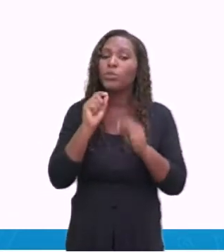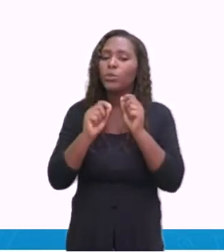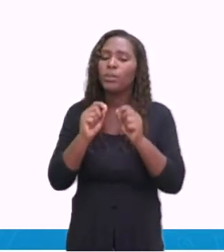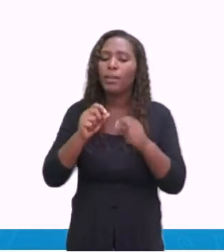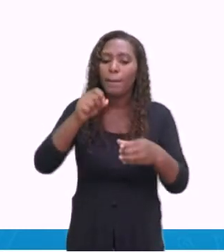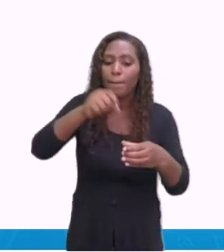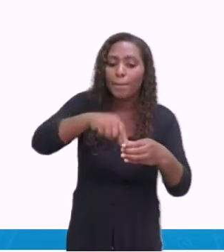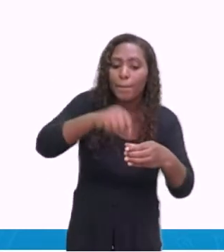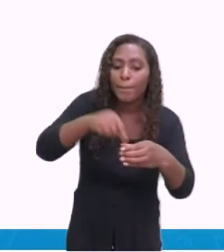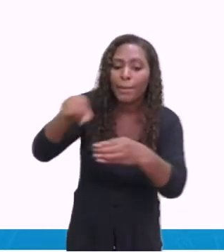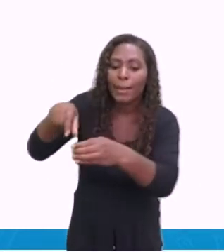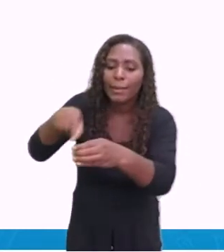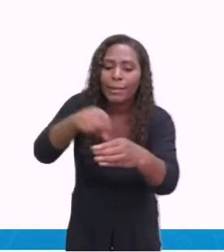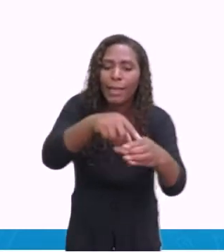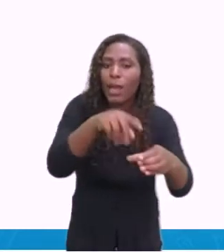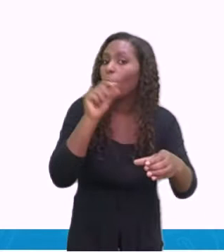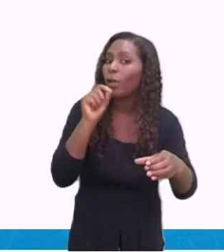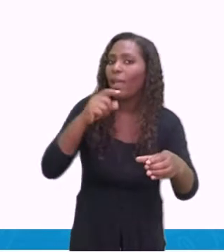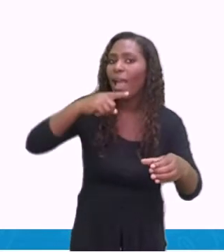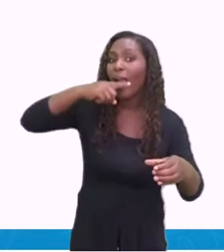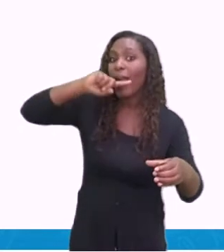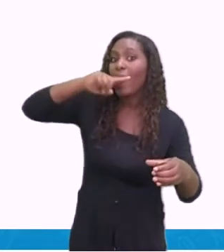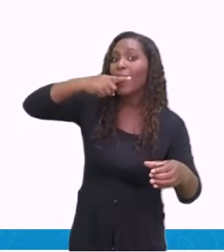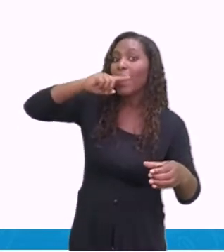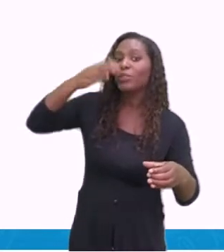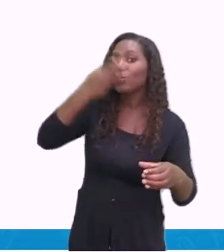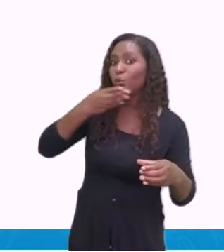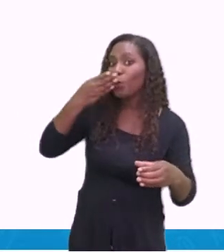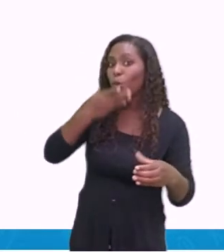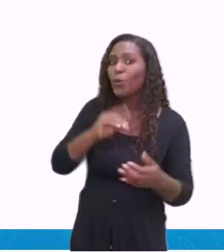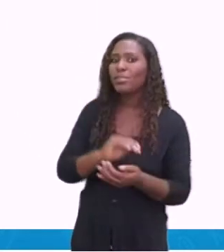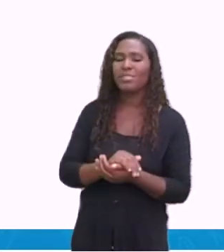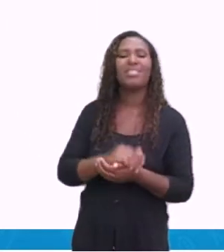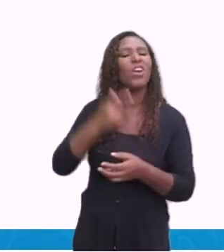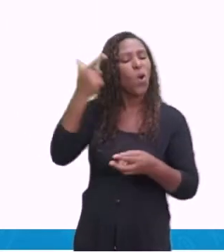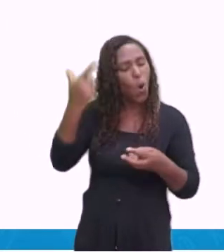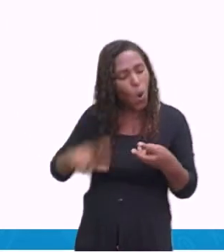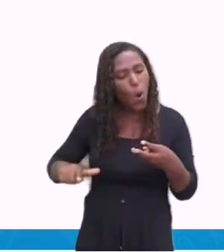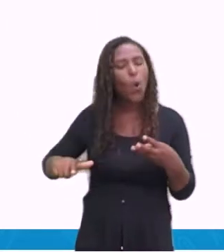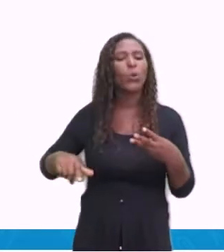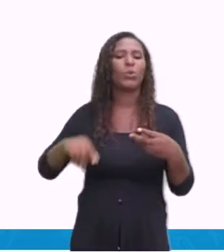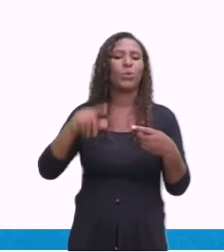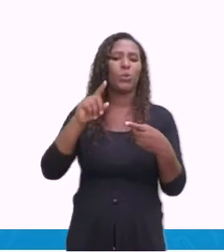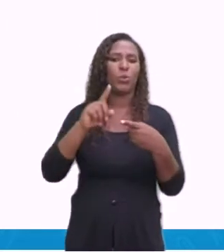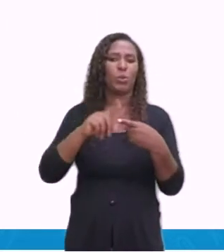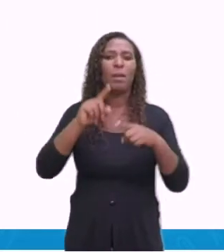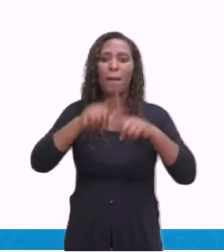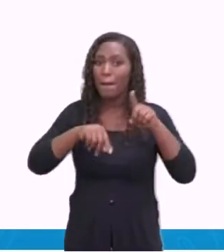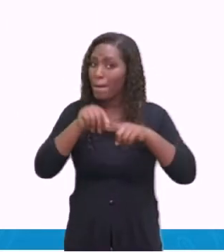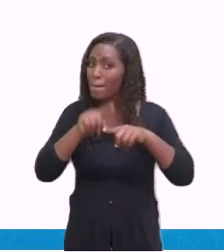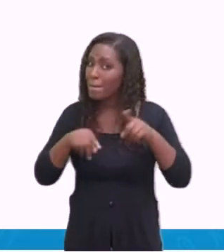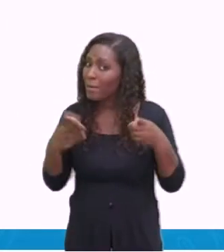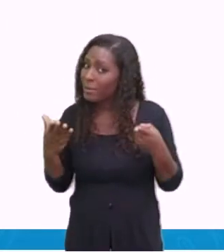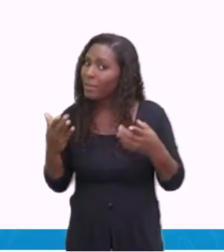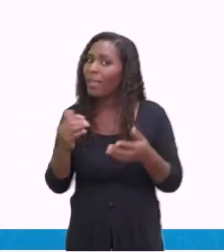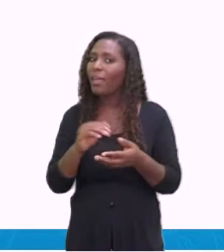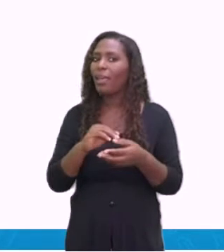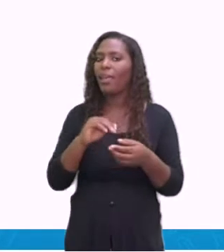matéria-prima, outra matéria a ser explorada. Em 1532, Martim Afonso de